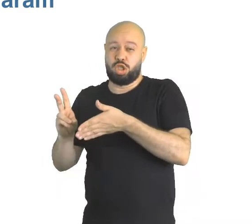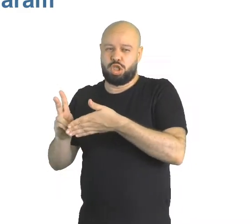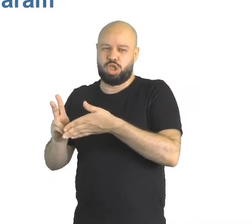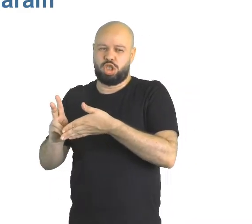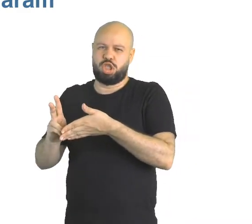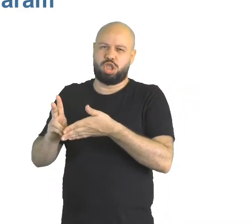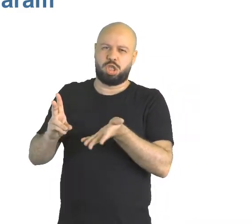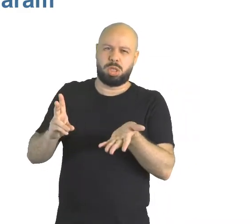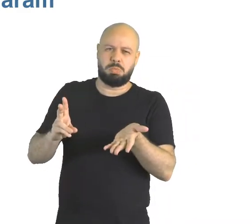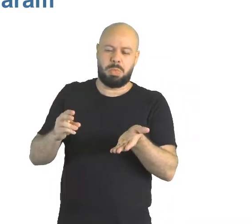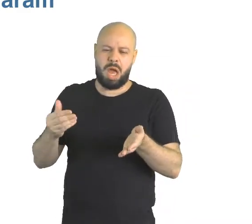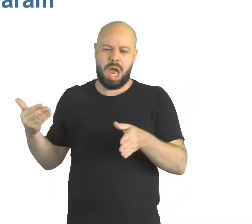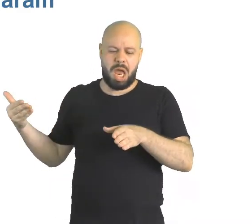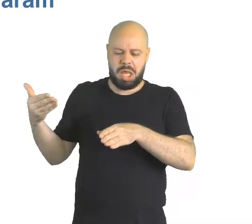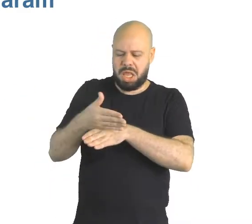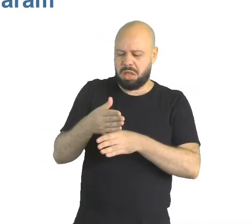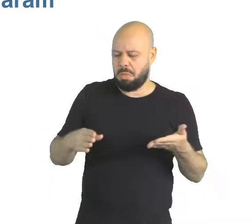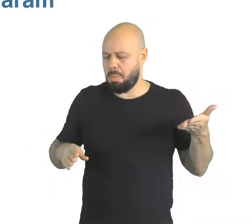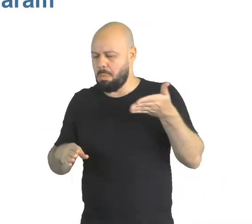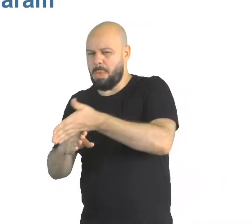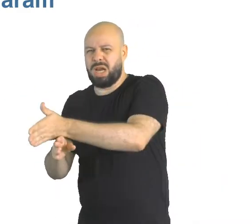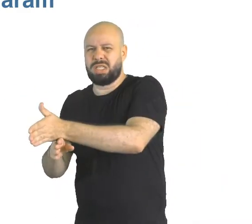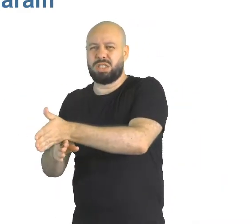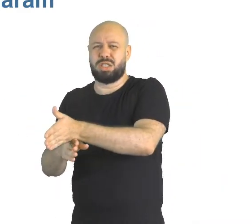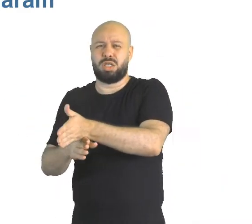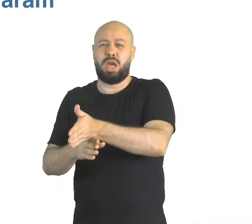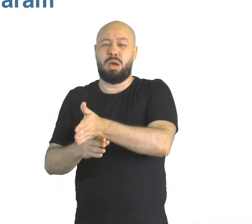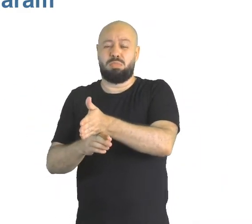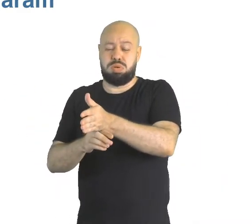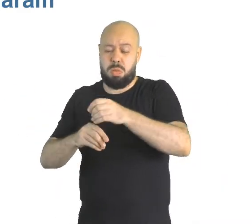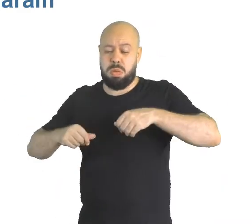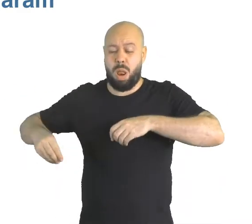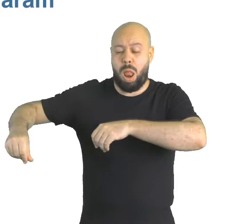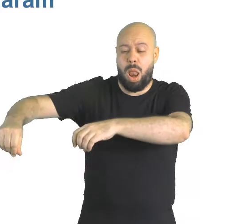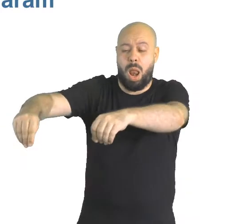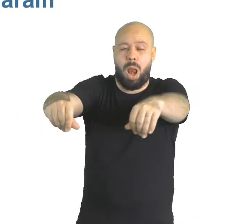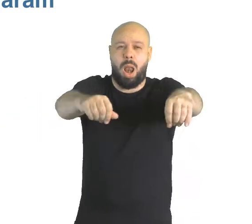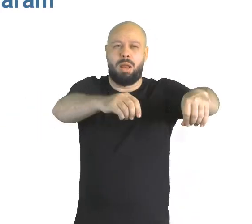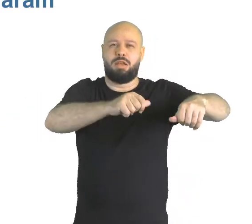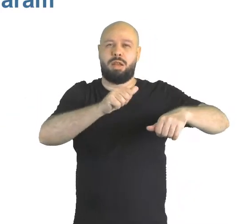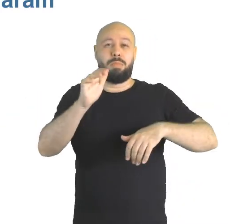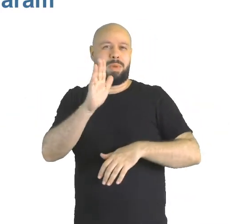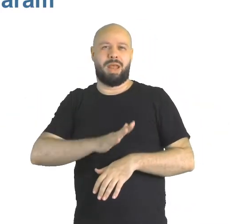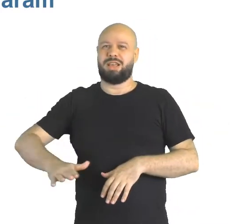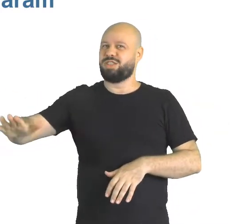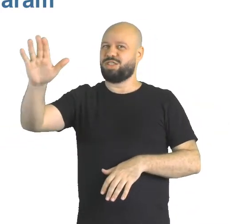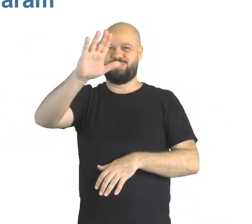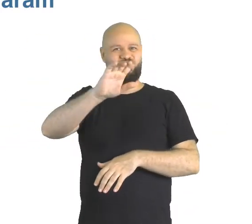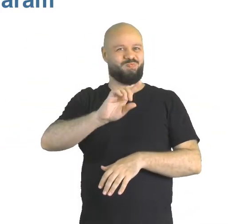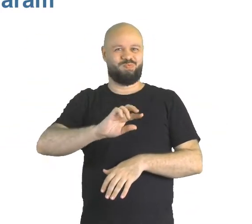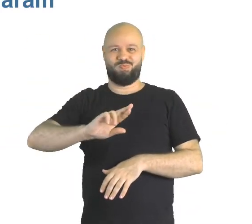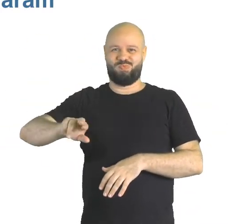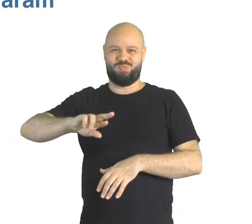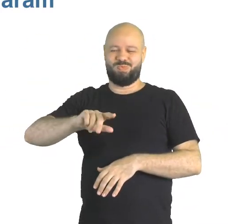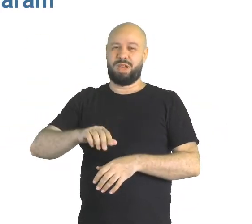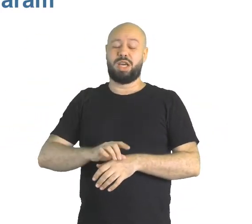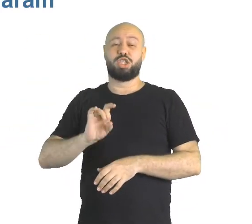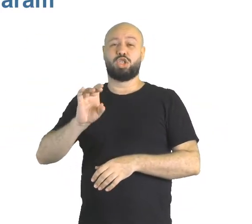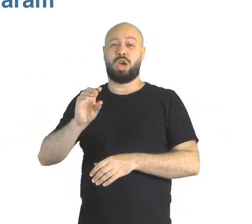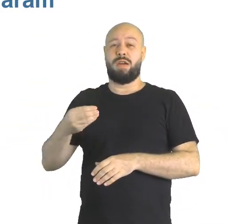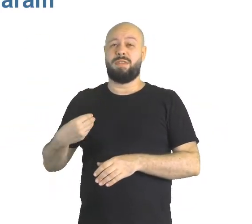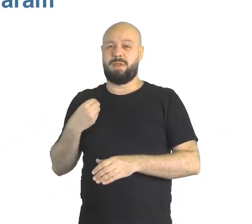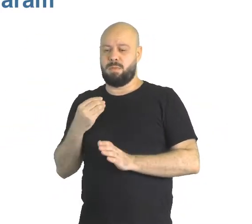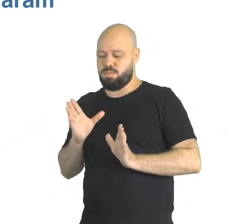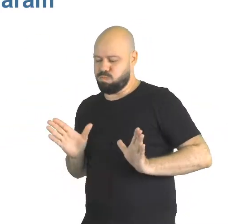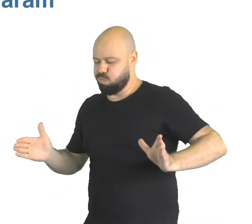mais acesso àquele infinito de terras que eles tinham. Agora eles estavam aldeados